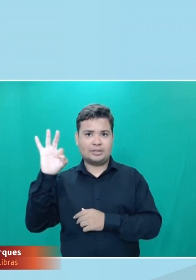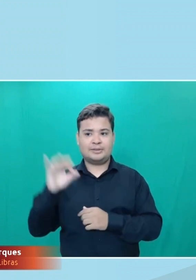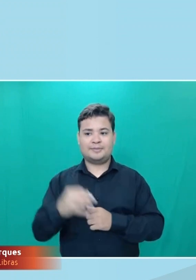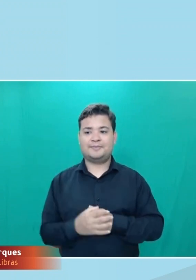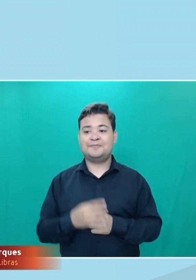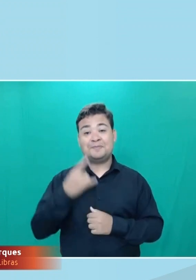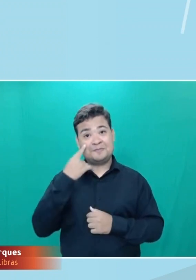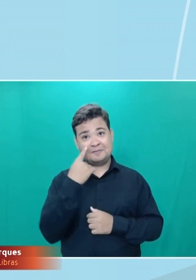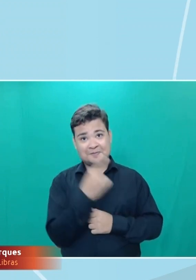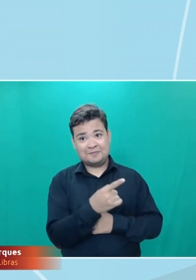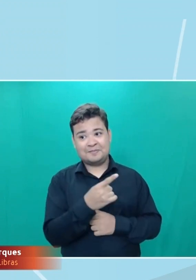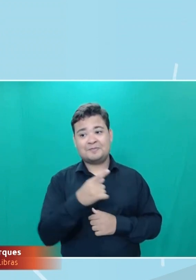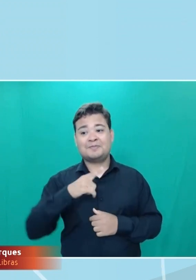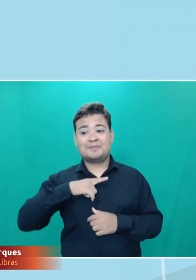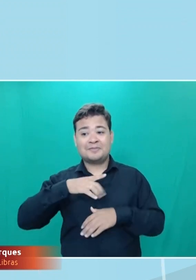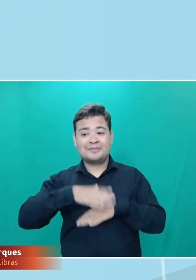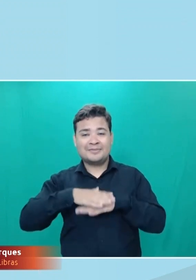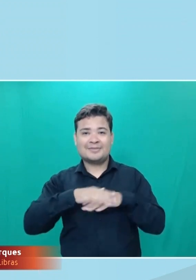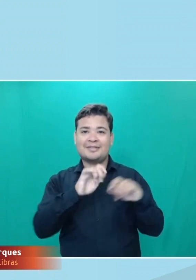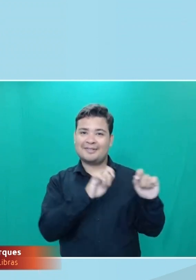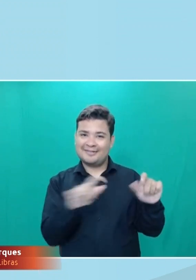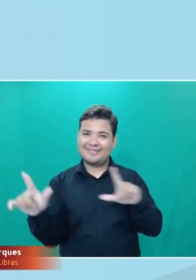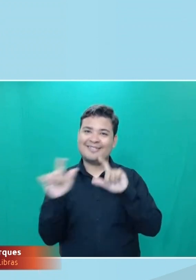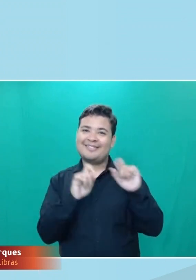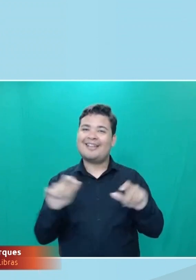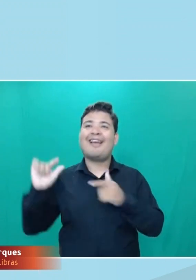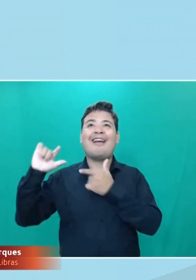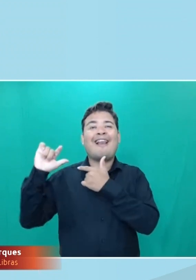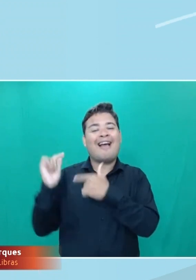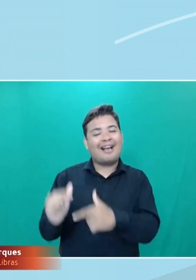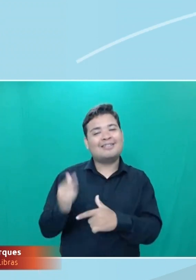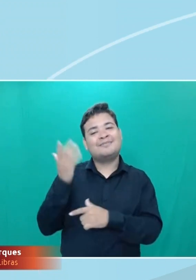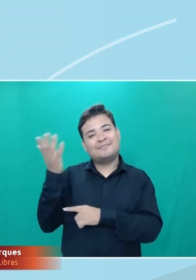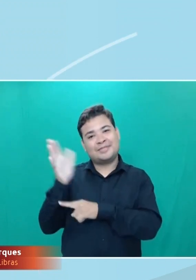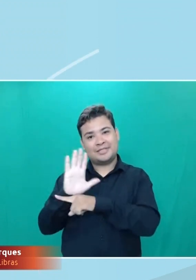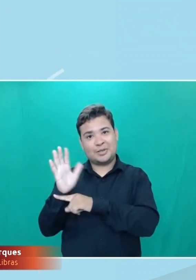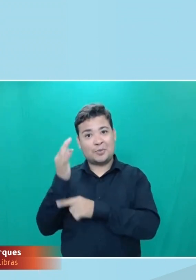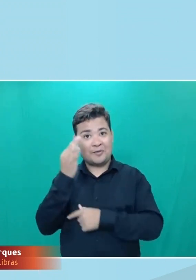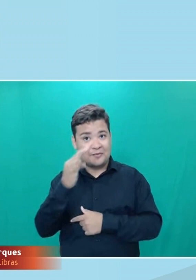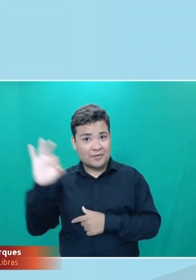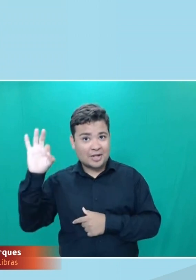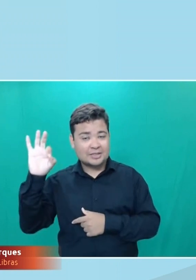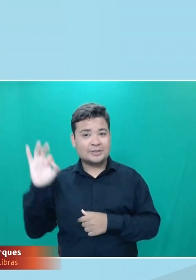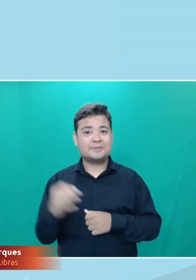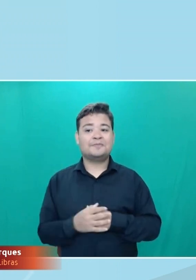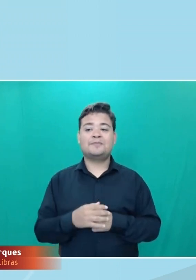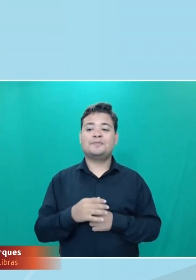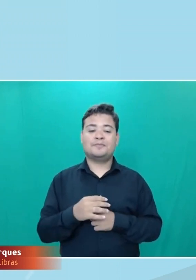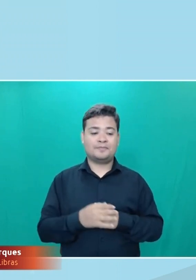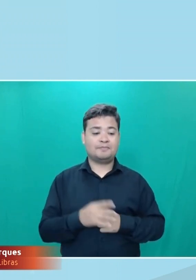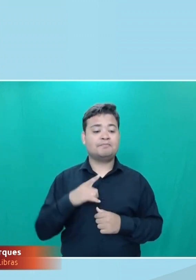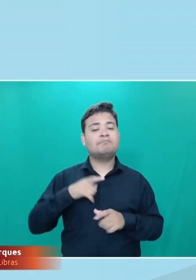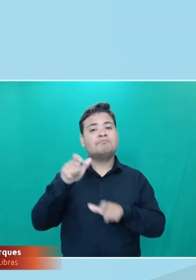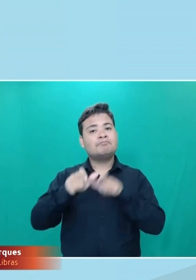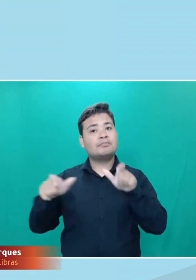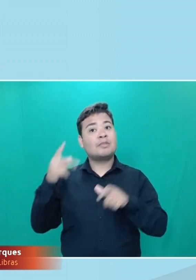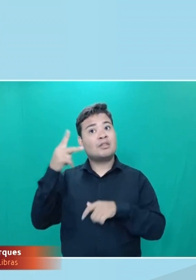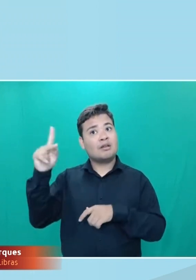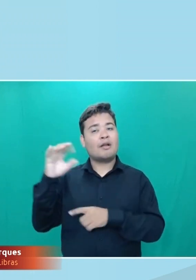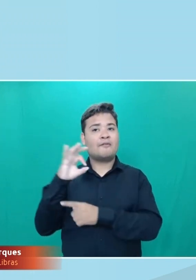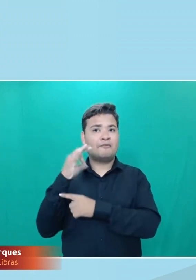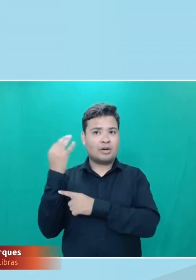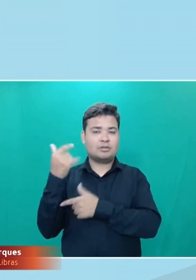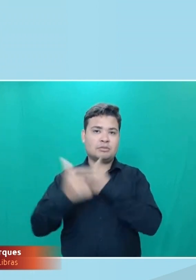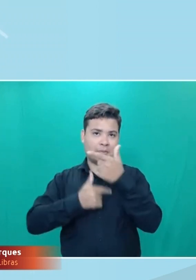que vão ser exibidos clássicos, né, do cinema francês, de cineastas como Robert-Bresson e Éric Rohmer.